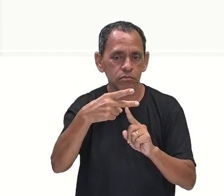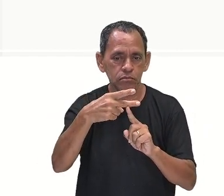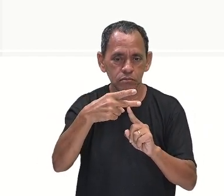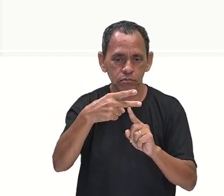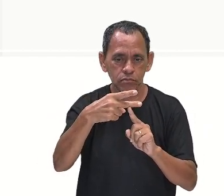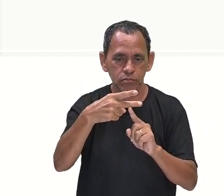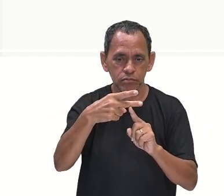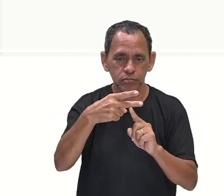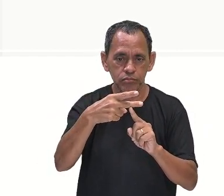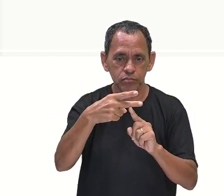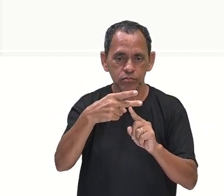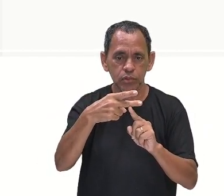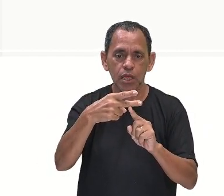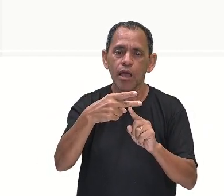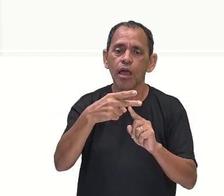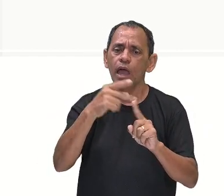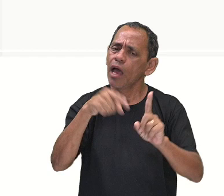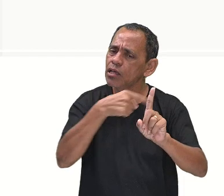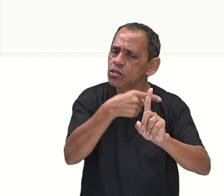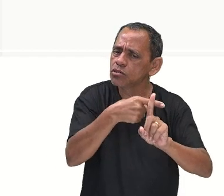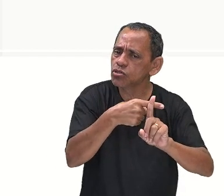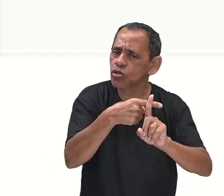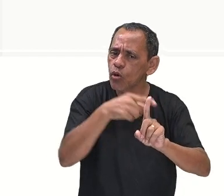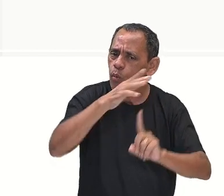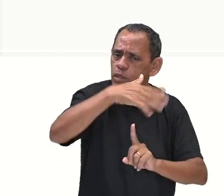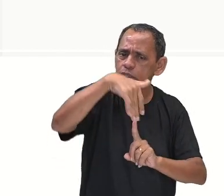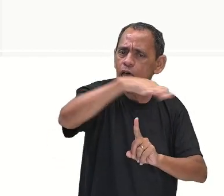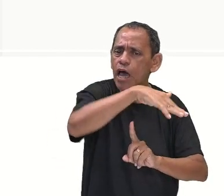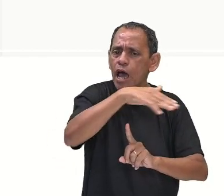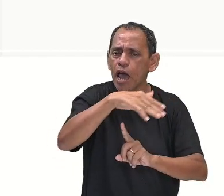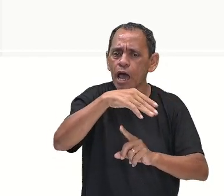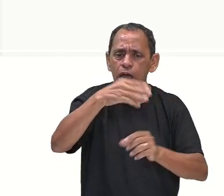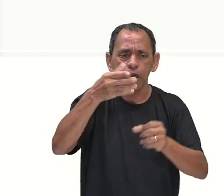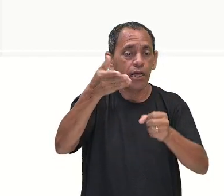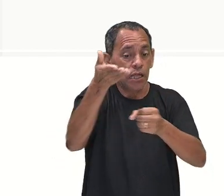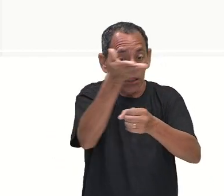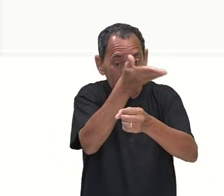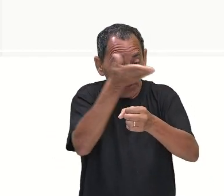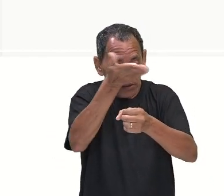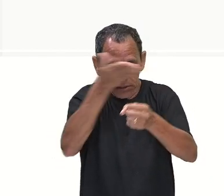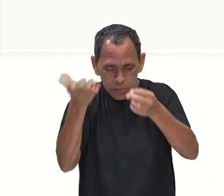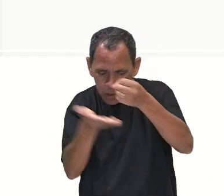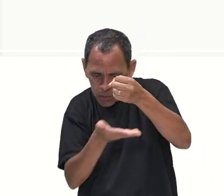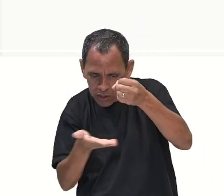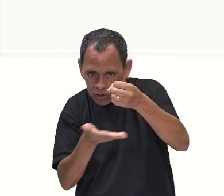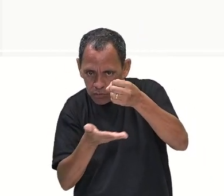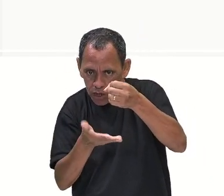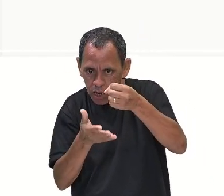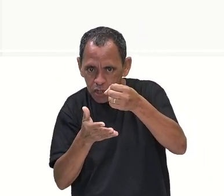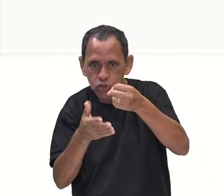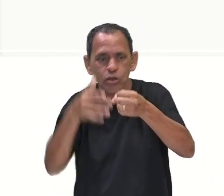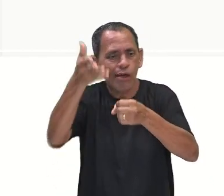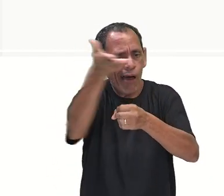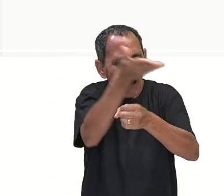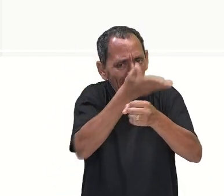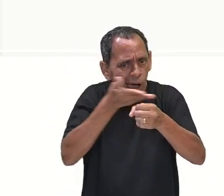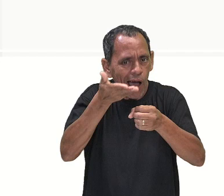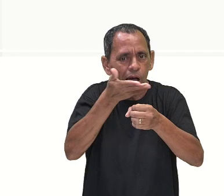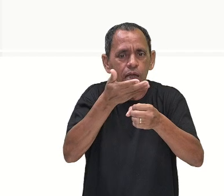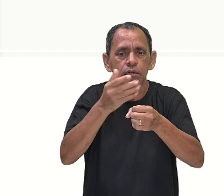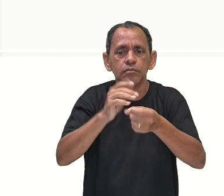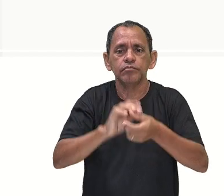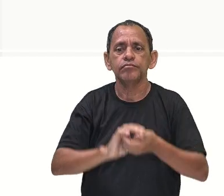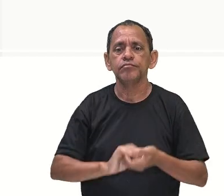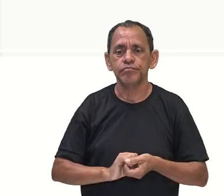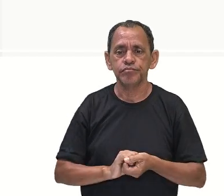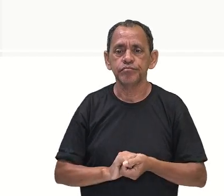das áreas das duas bases, mais a área lateral, portanto, a área total do cilindro. Então é isso,